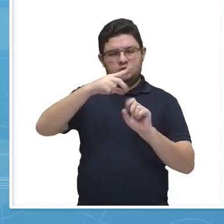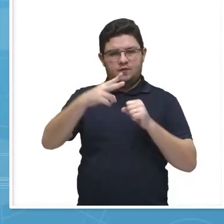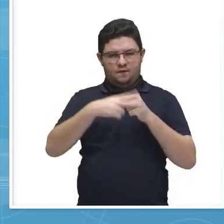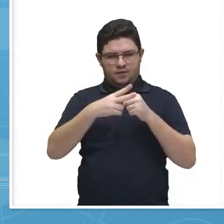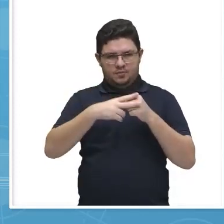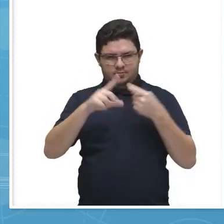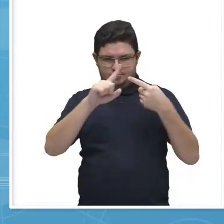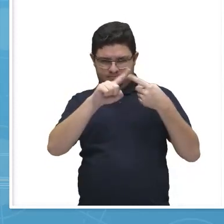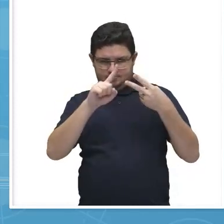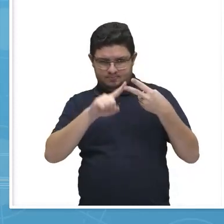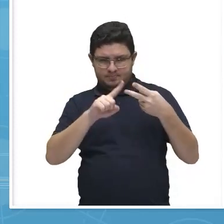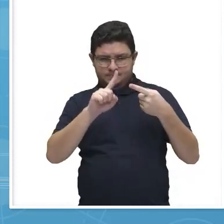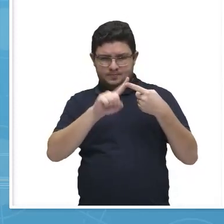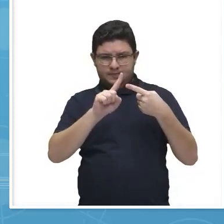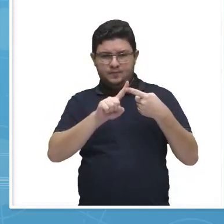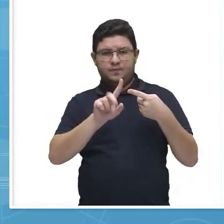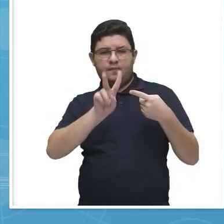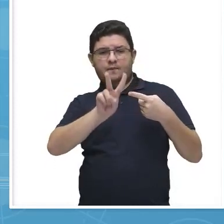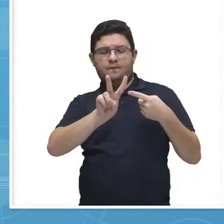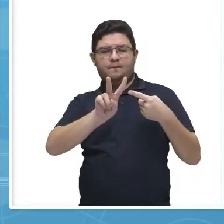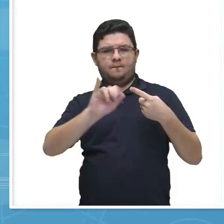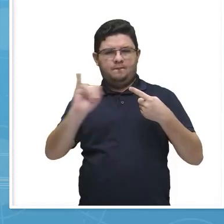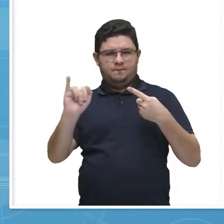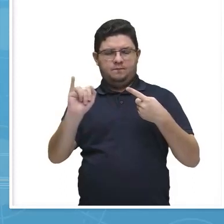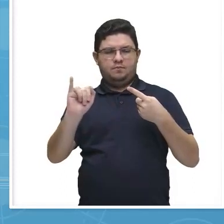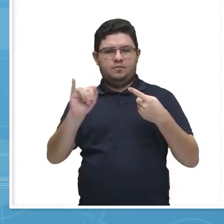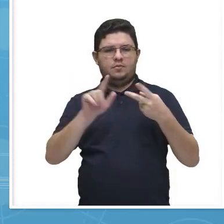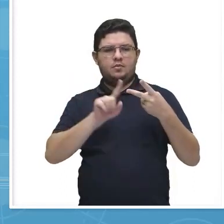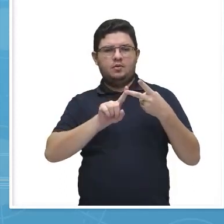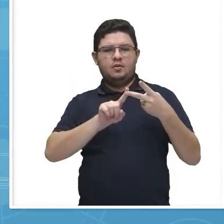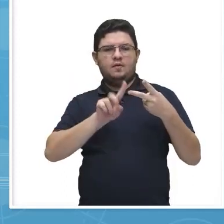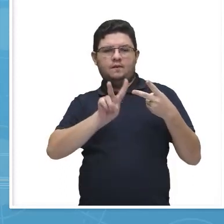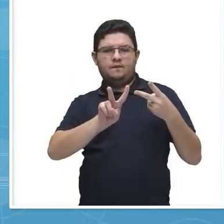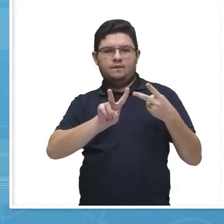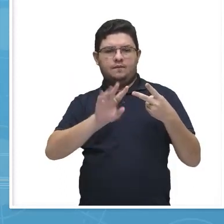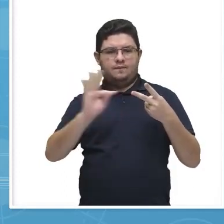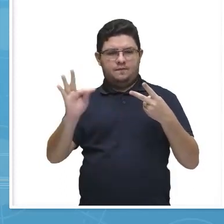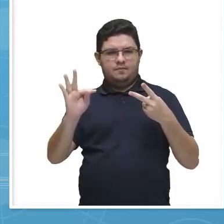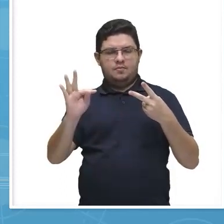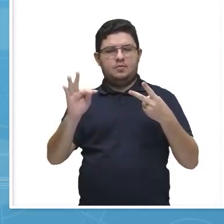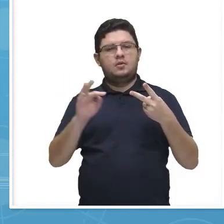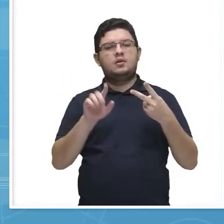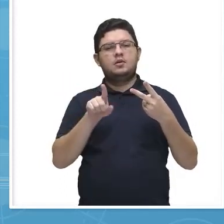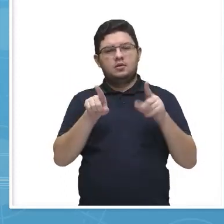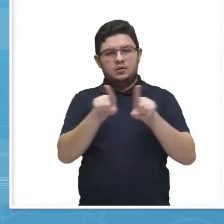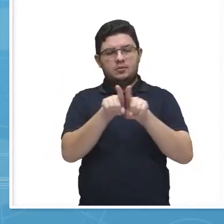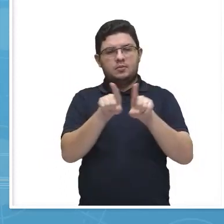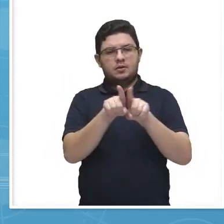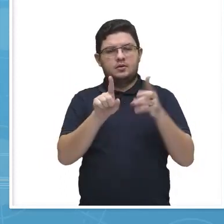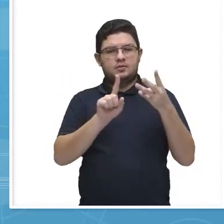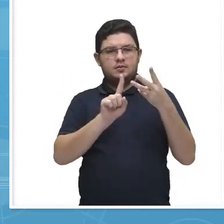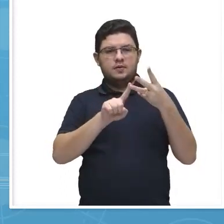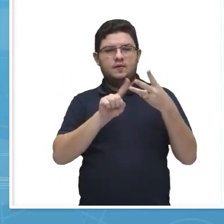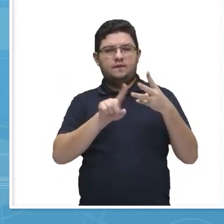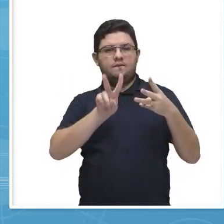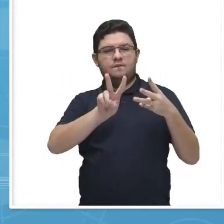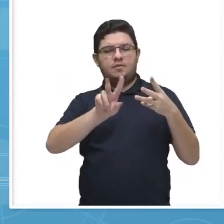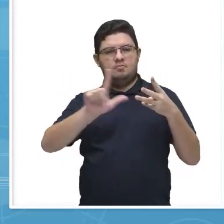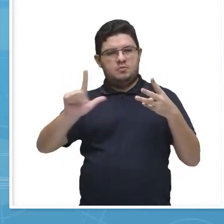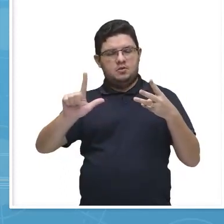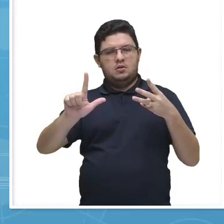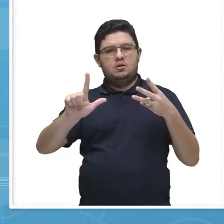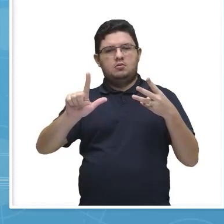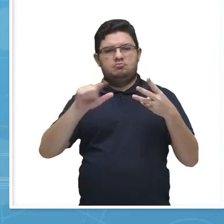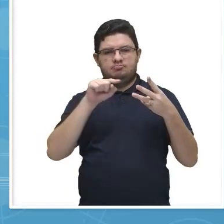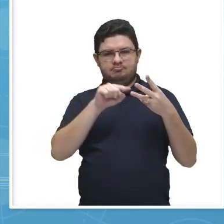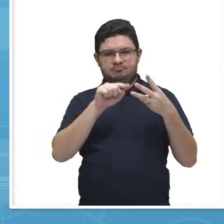verbos intransitivos, dos verbos transitivos e dos verbos de ligação ou verbos